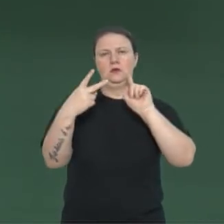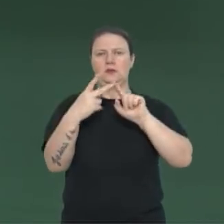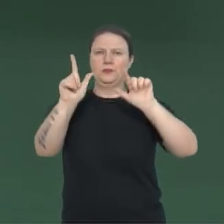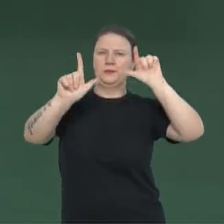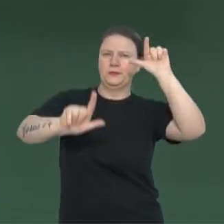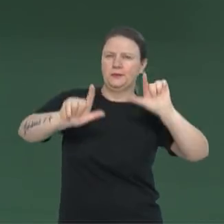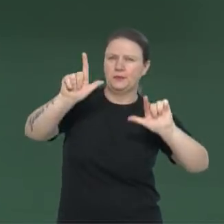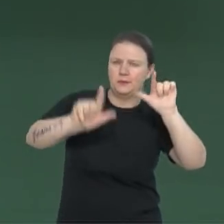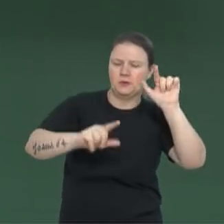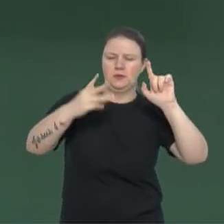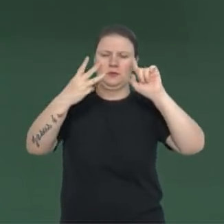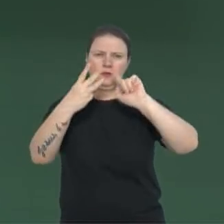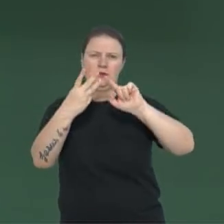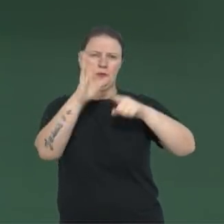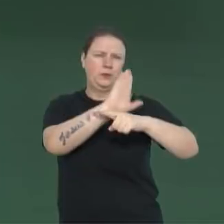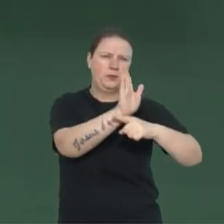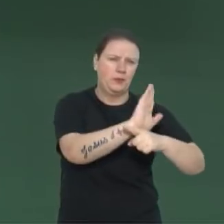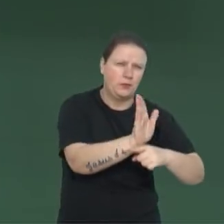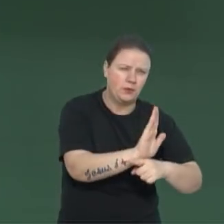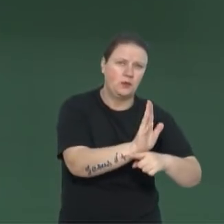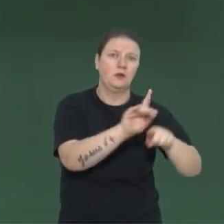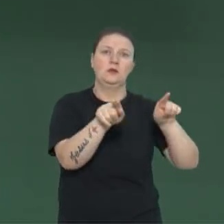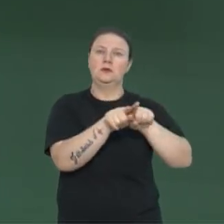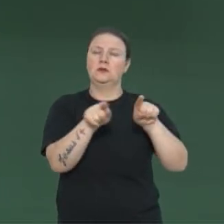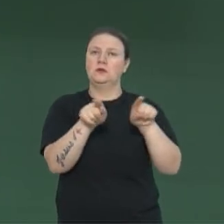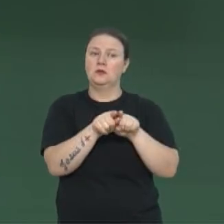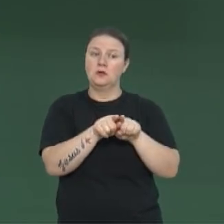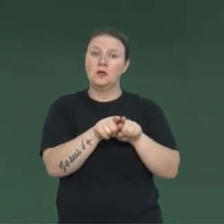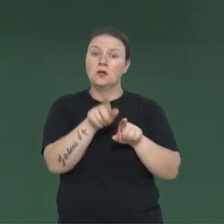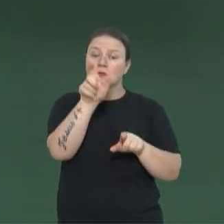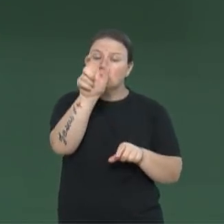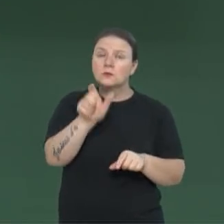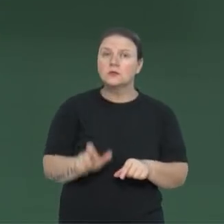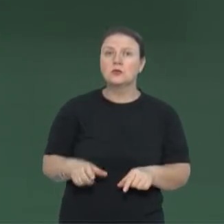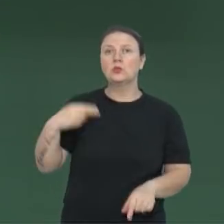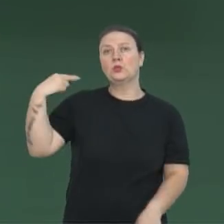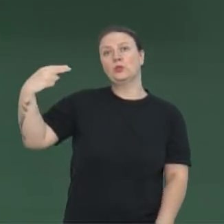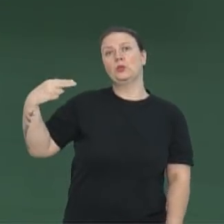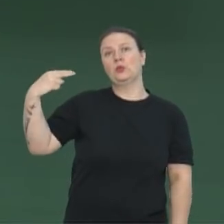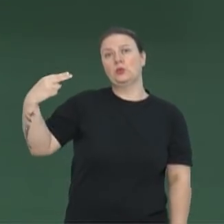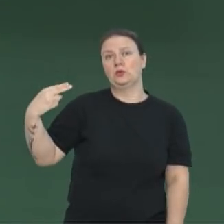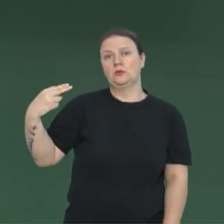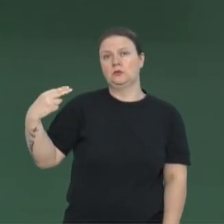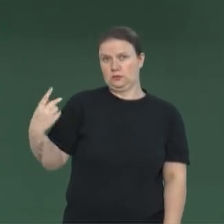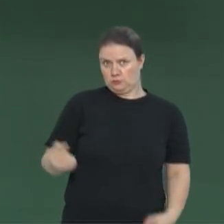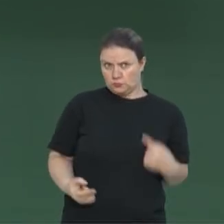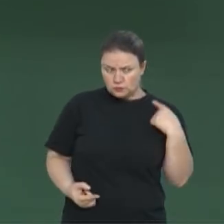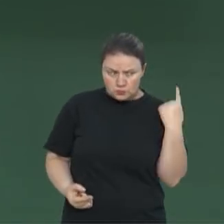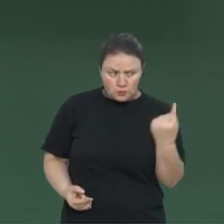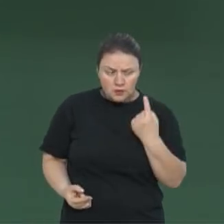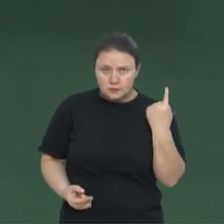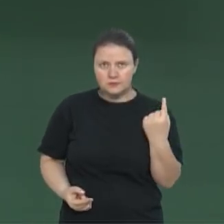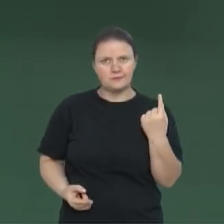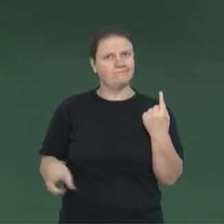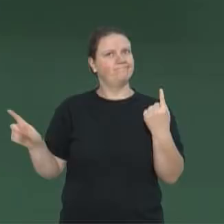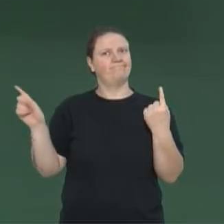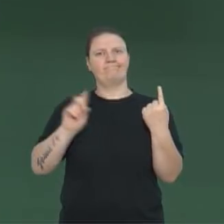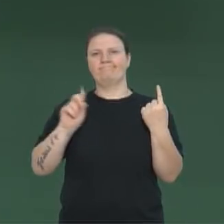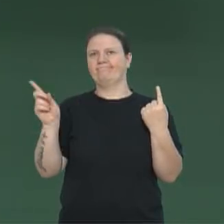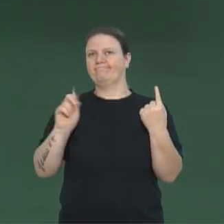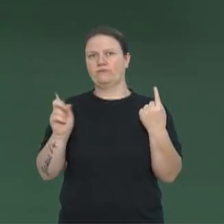cinema, nas artes da cena, o ator, a atriz, ele não trabalha sozinho. Ele vai atuar, ele